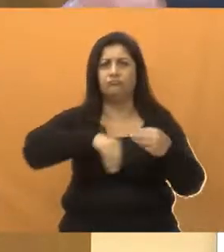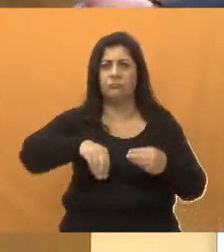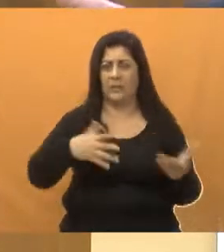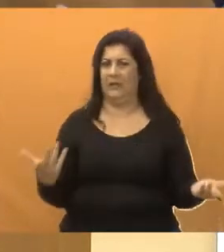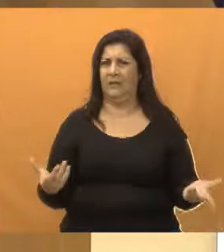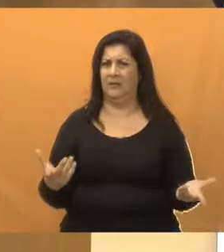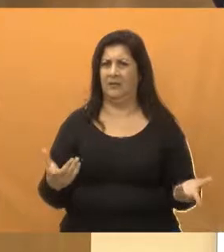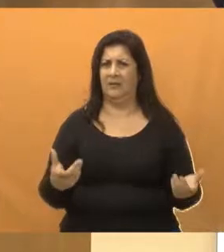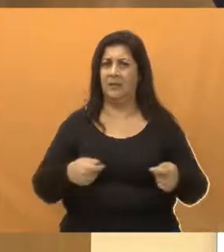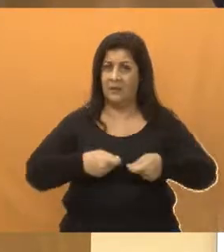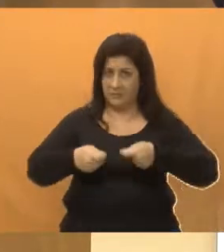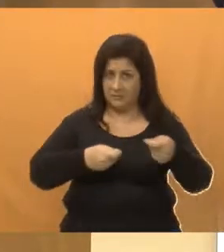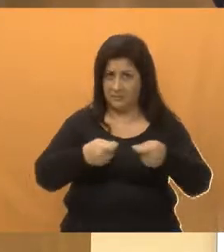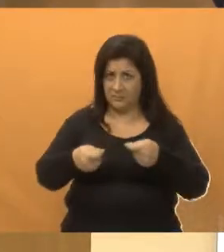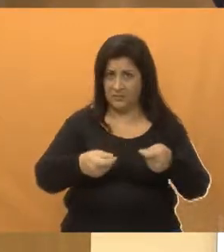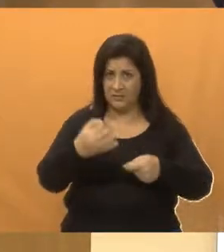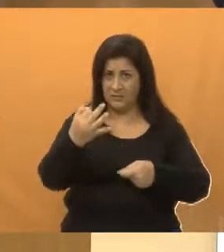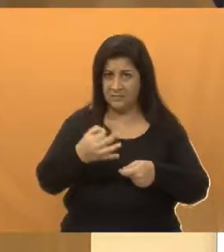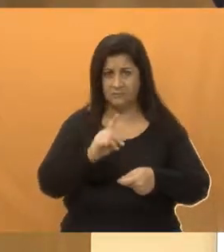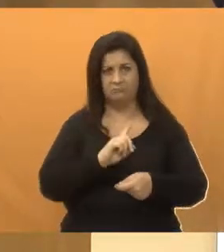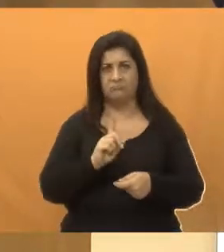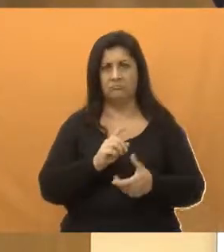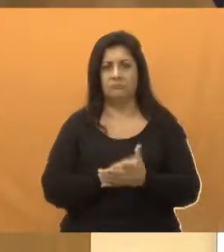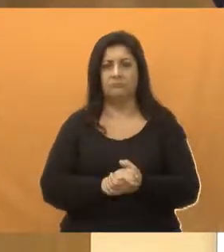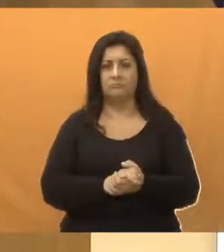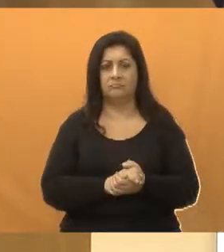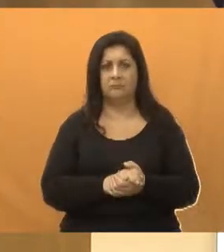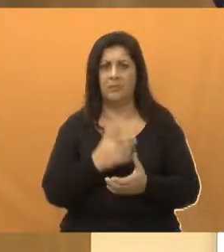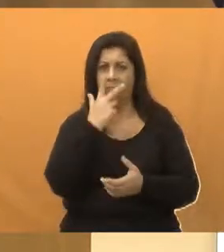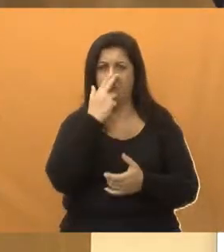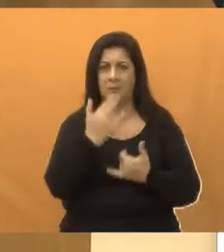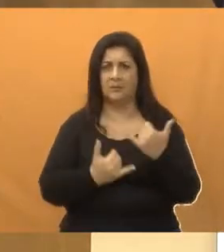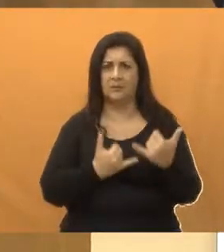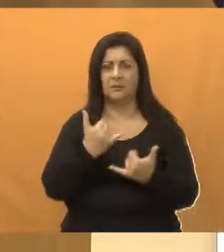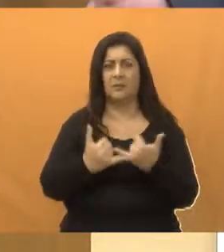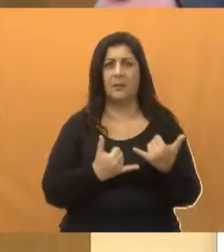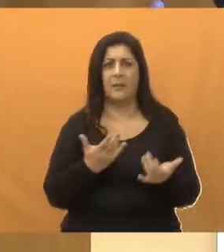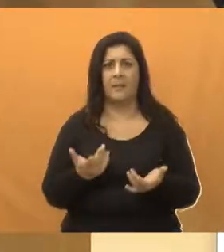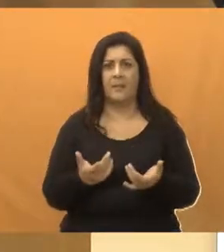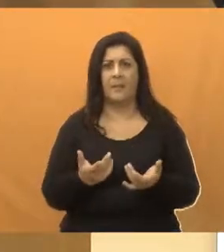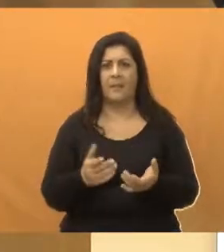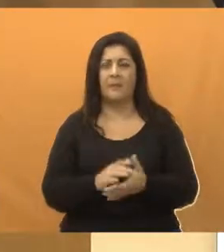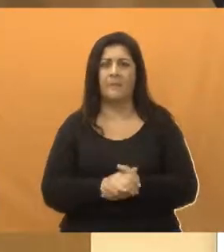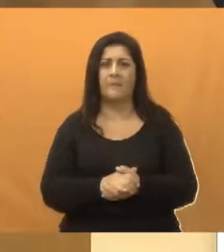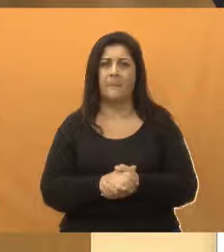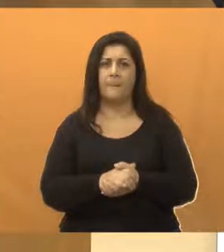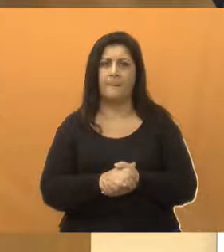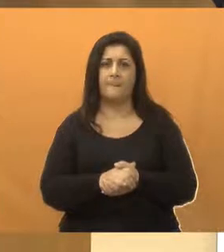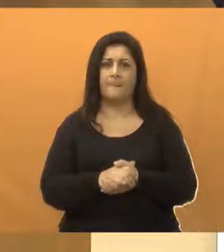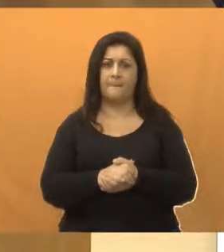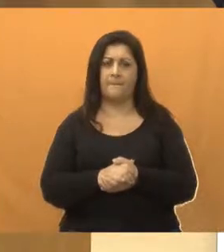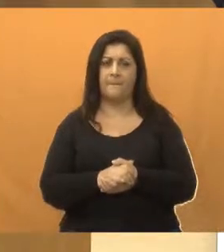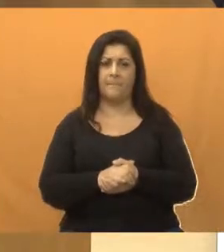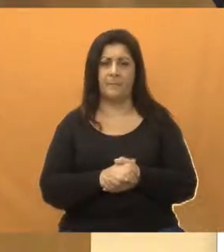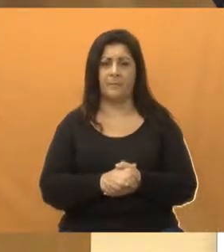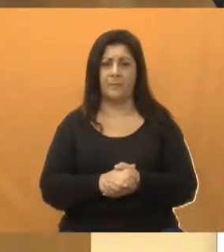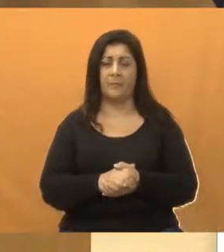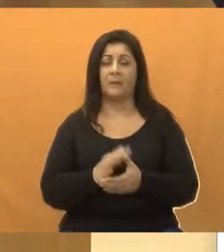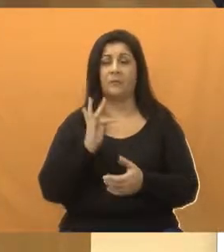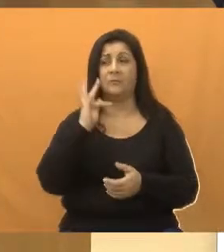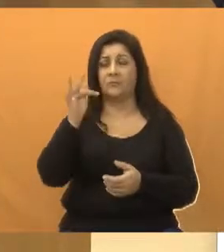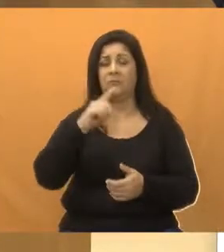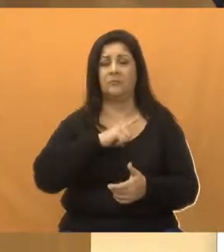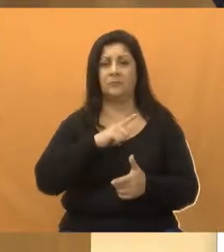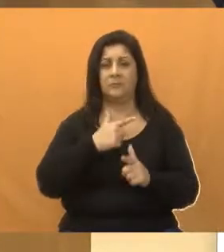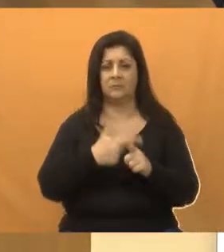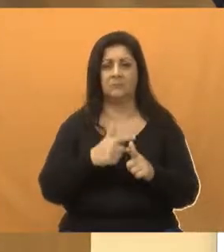que se administra uma cidade. O pessoal está brincando, está resolvendo tudo na canetada. Nós vamos ter problema aí na